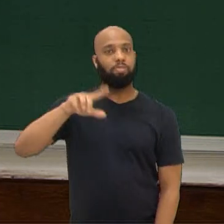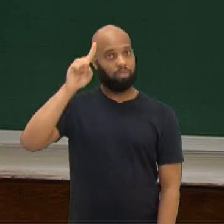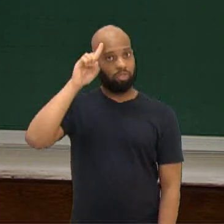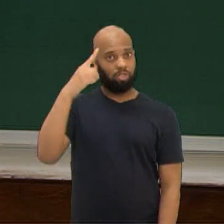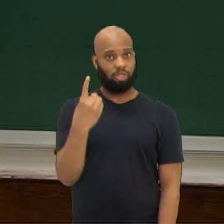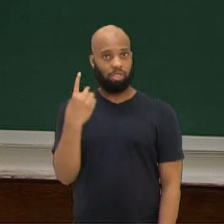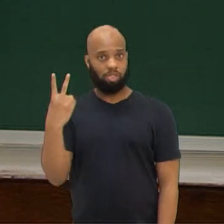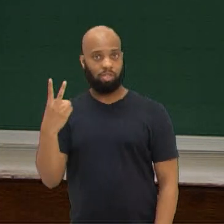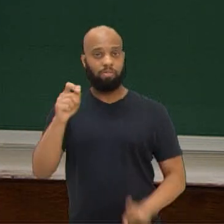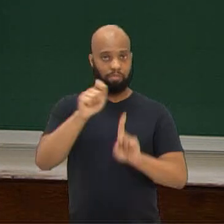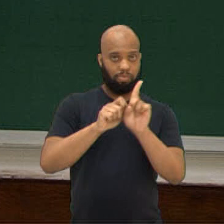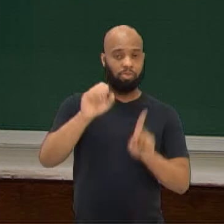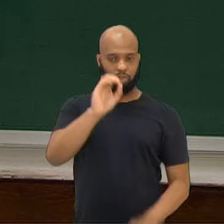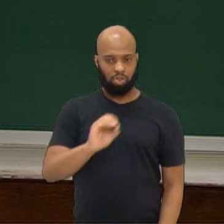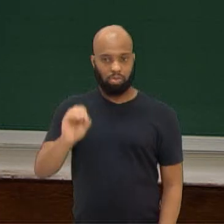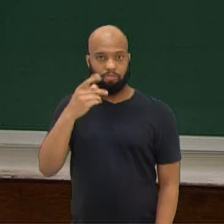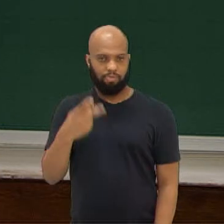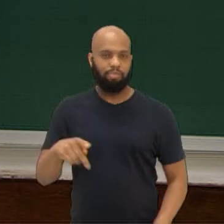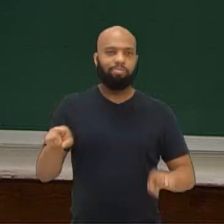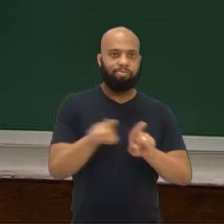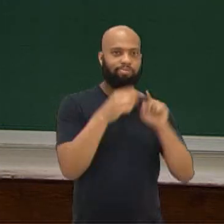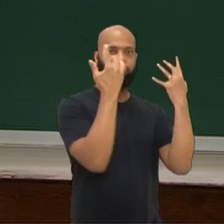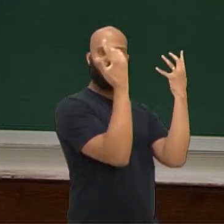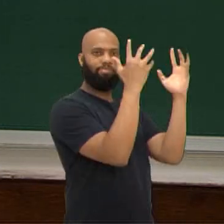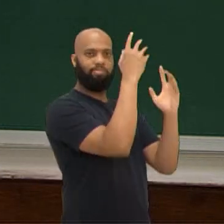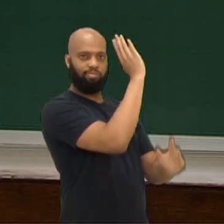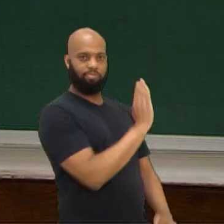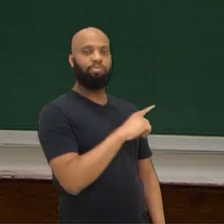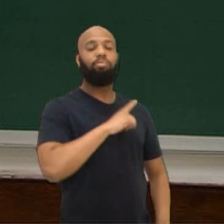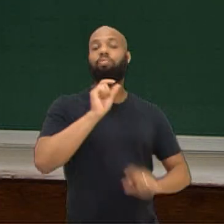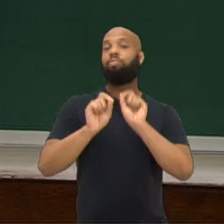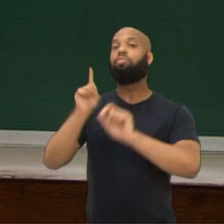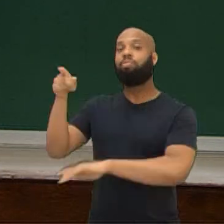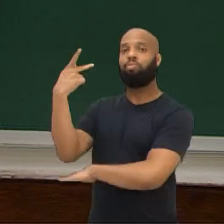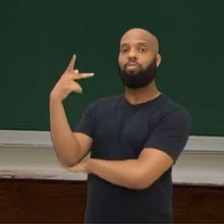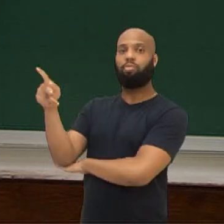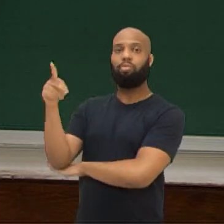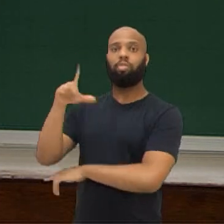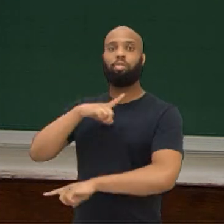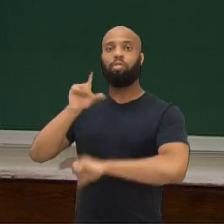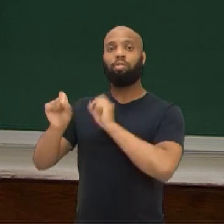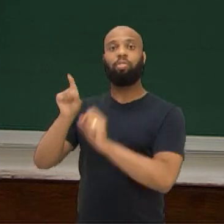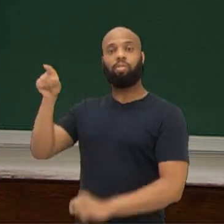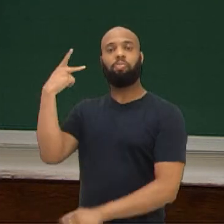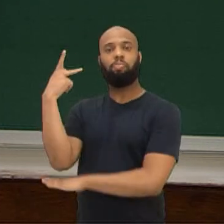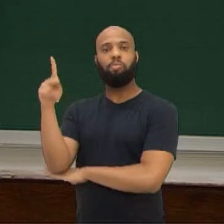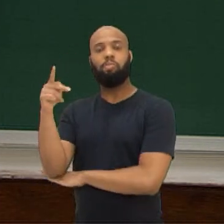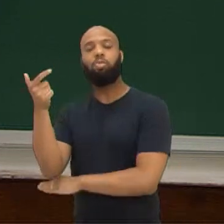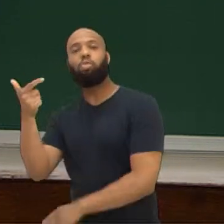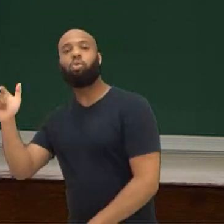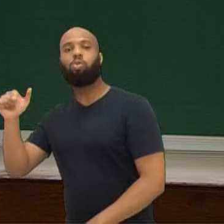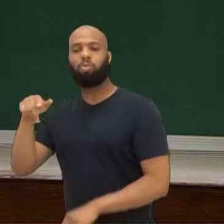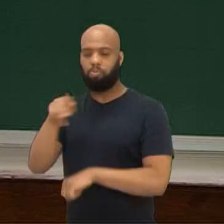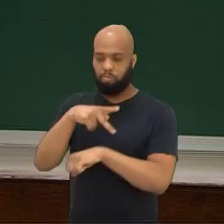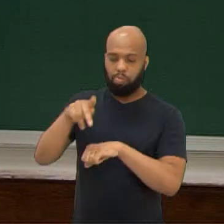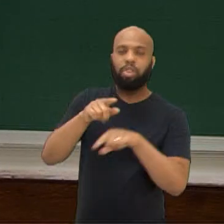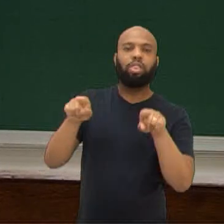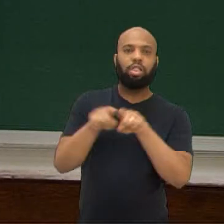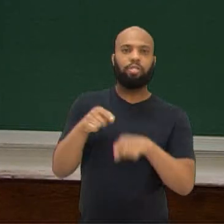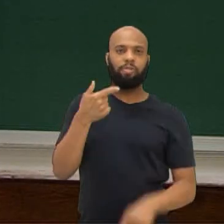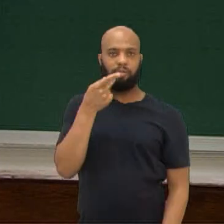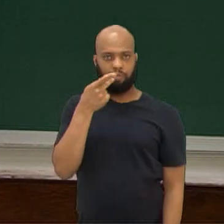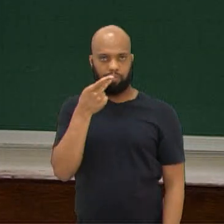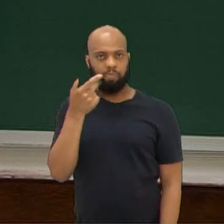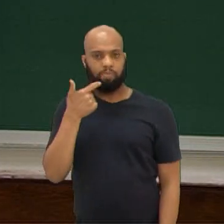outubro, que no Brasil também é uma data comemorativa, se comemora em Paraguai e outros tantos países que falam